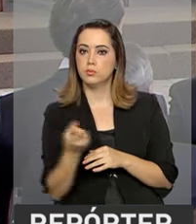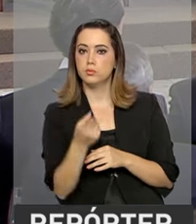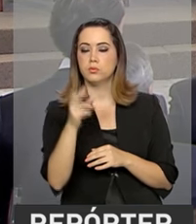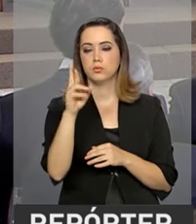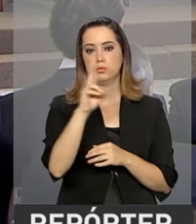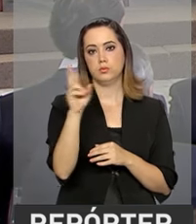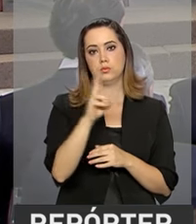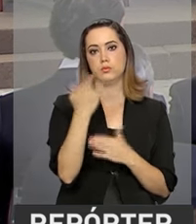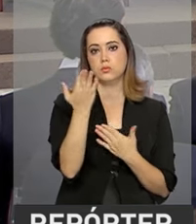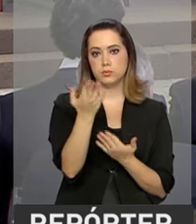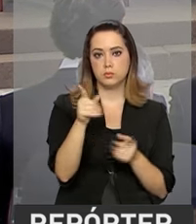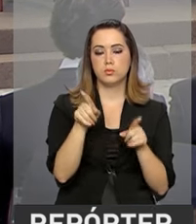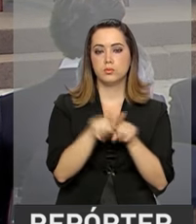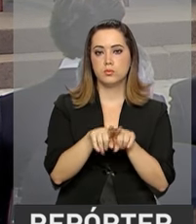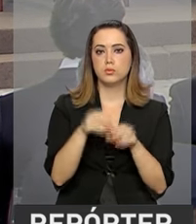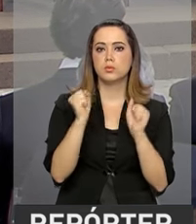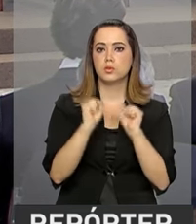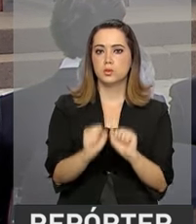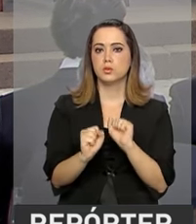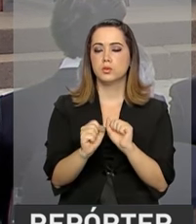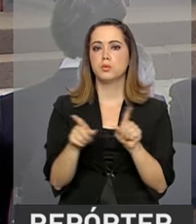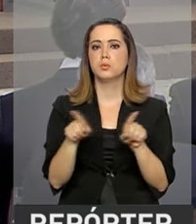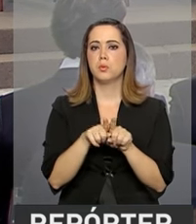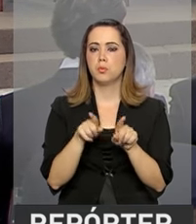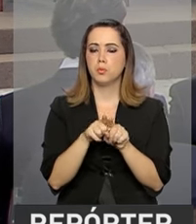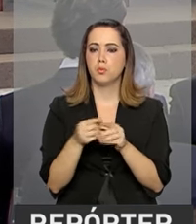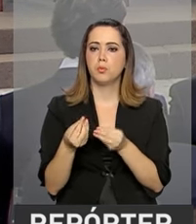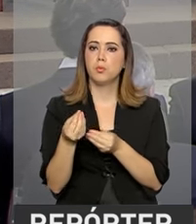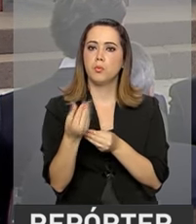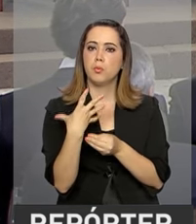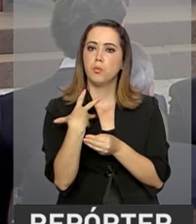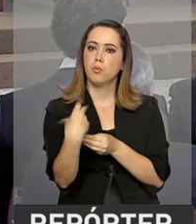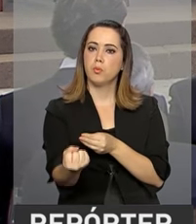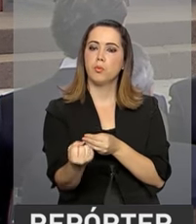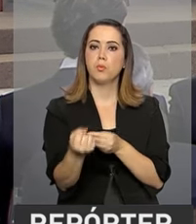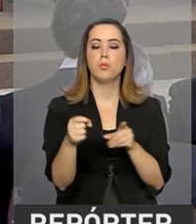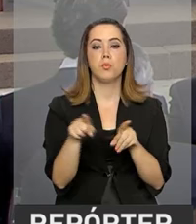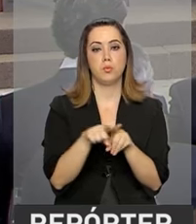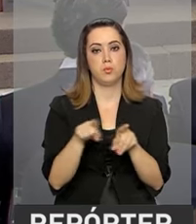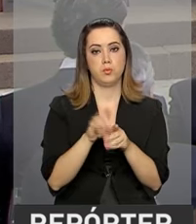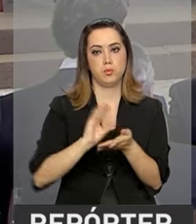R$ 2.350. E haverá a possibilidade de subsídio que chegará até